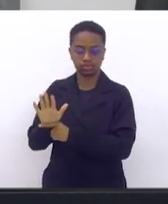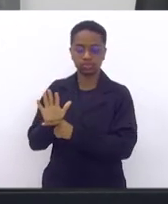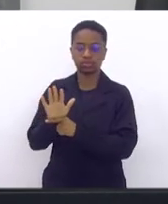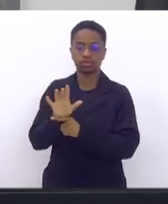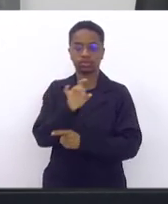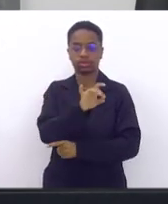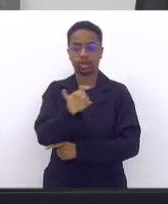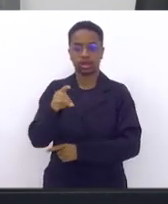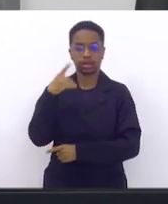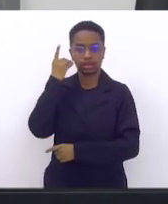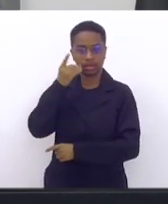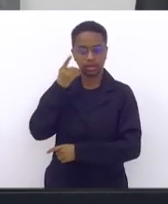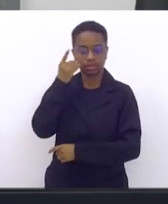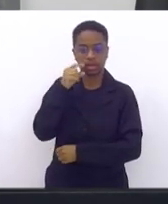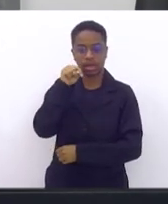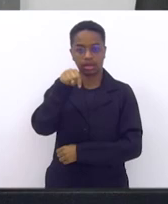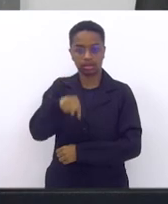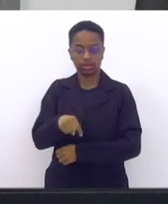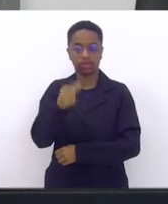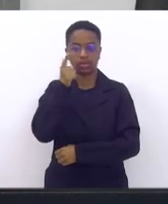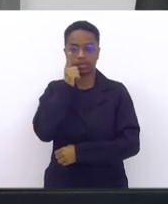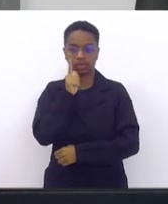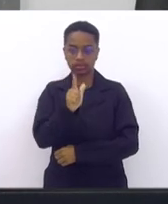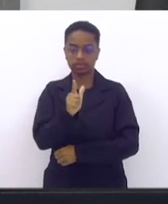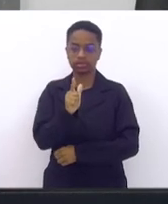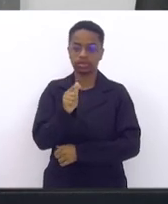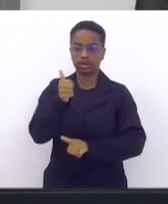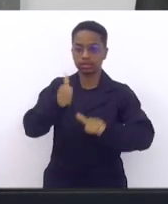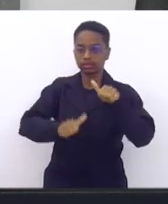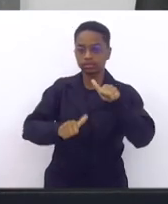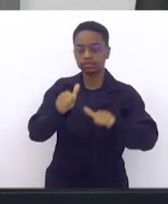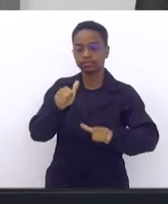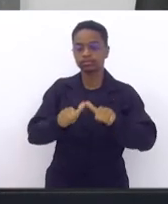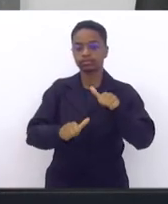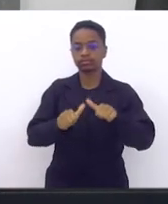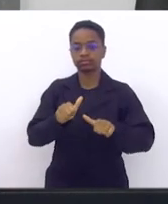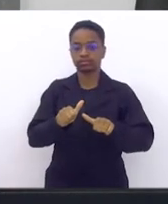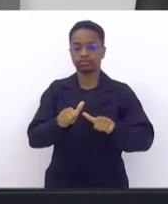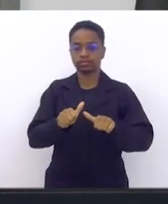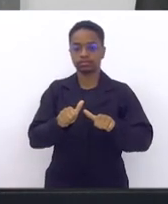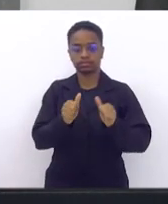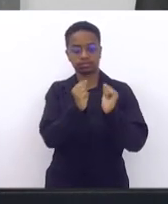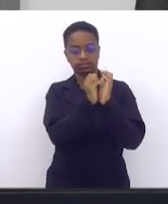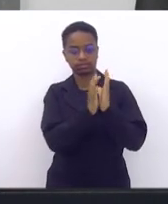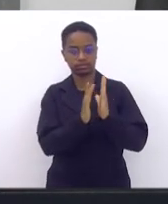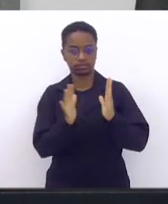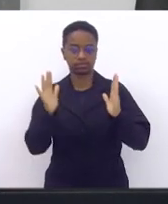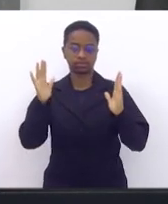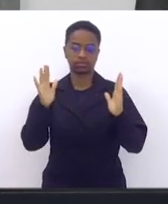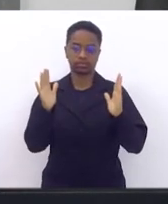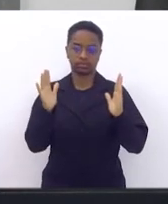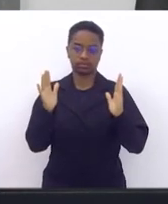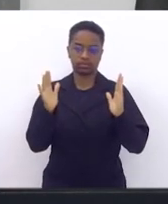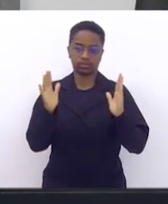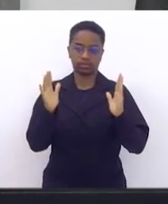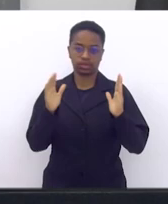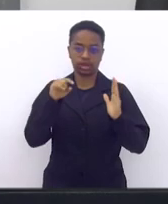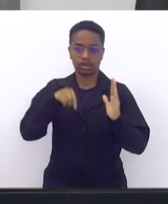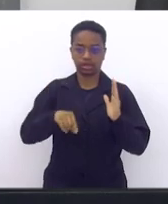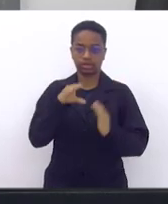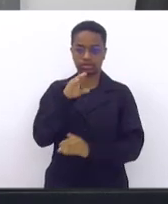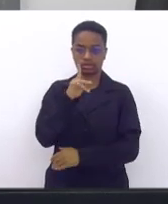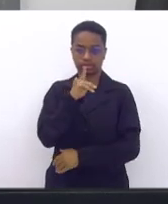cada deputada e cada deputado aqui possa fazer a sua avaliação no transcorrer desta